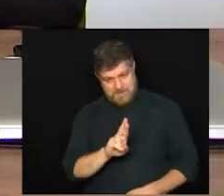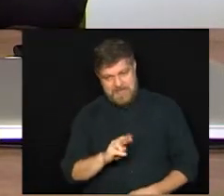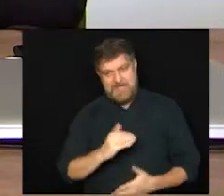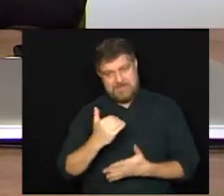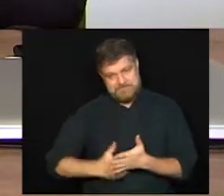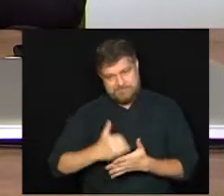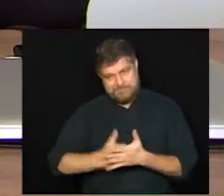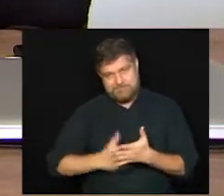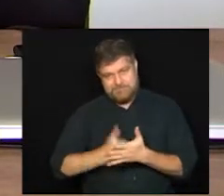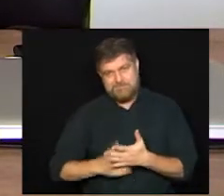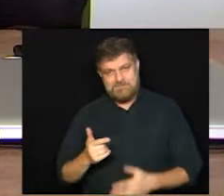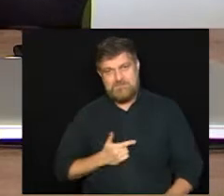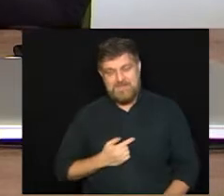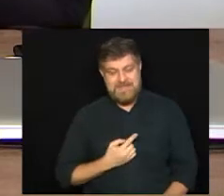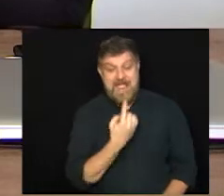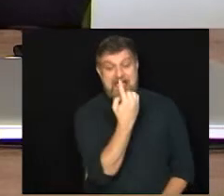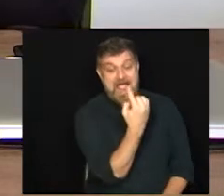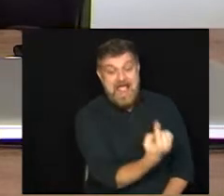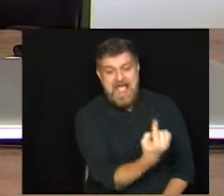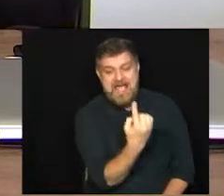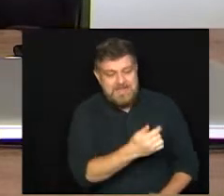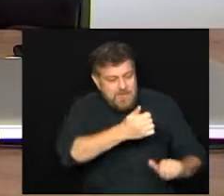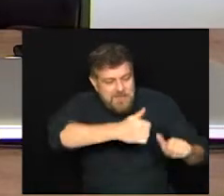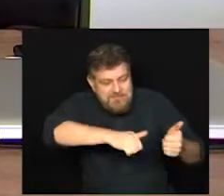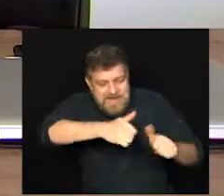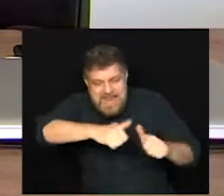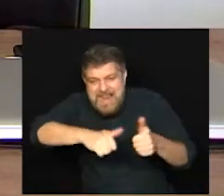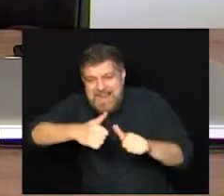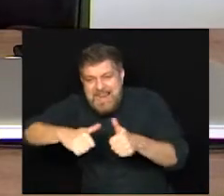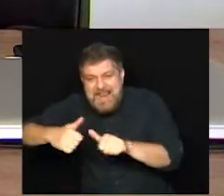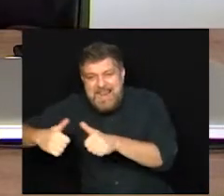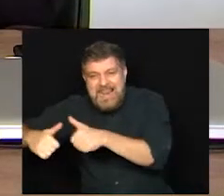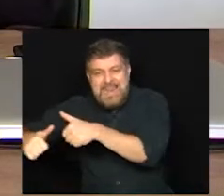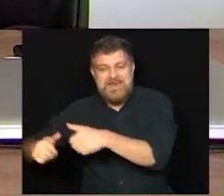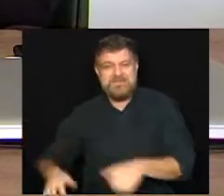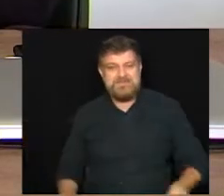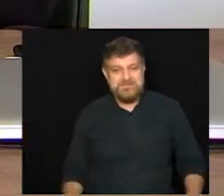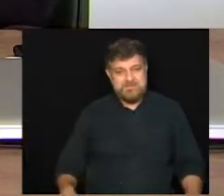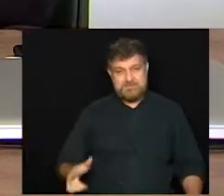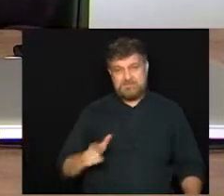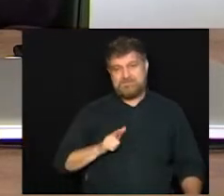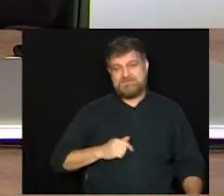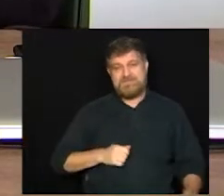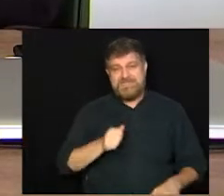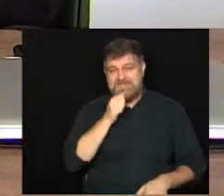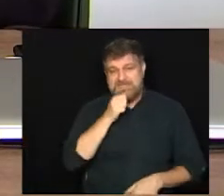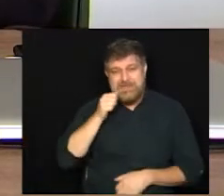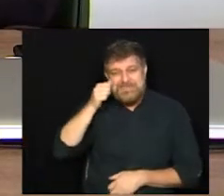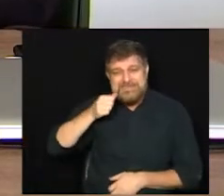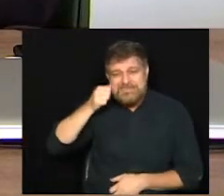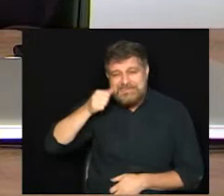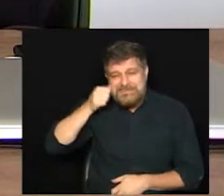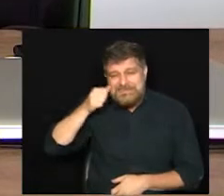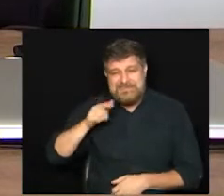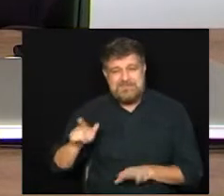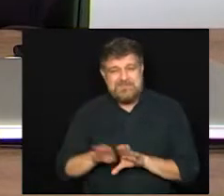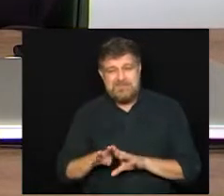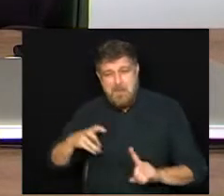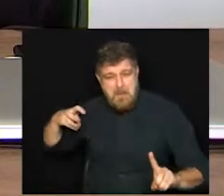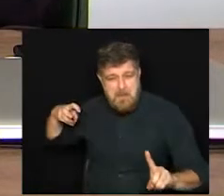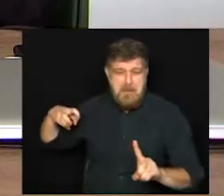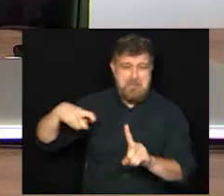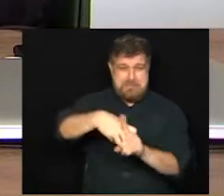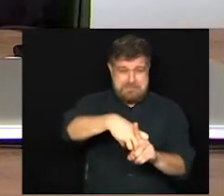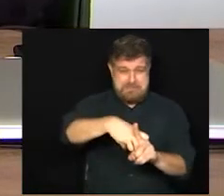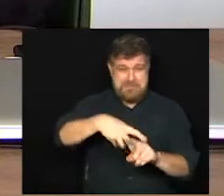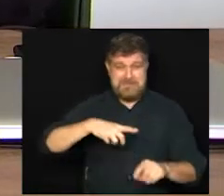Então tem que realmente analisar caso a caso, fez um tratamento dentário ou sofreu um acidente,